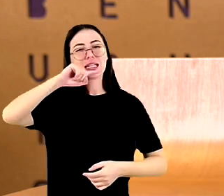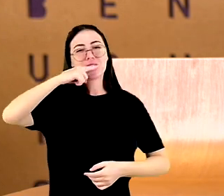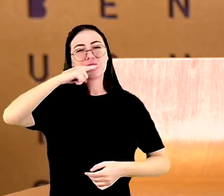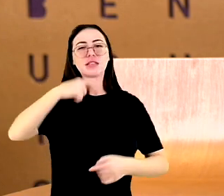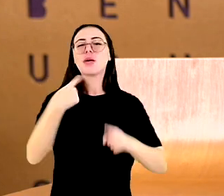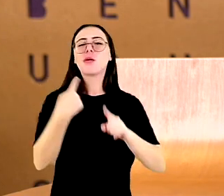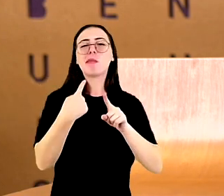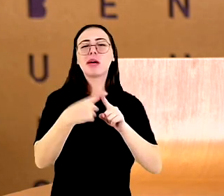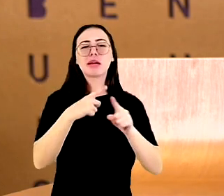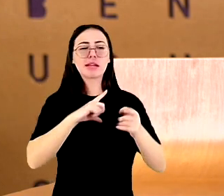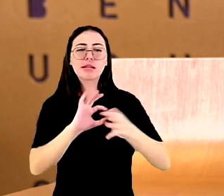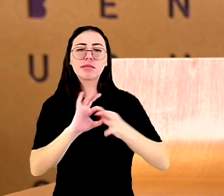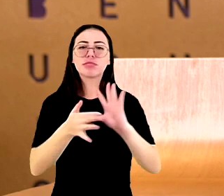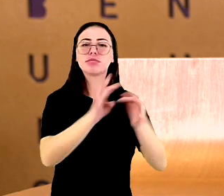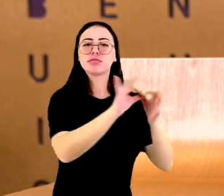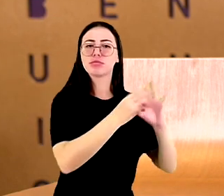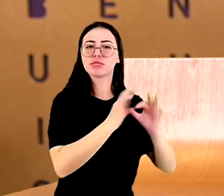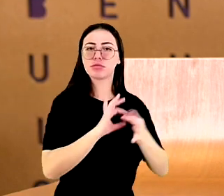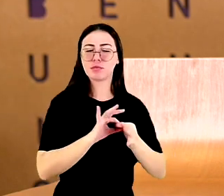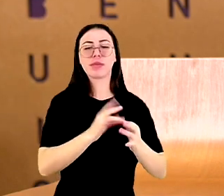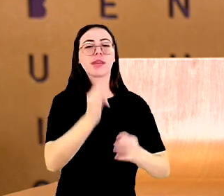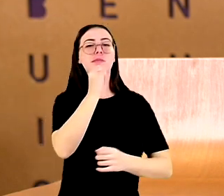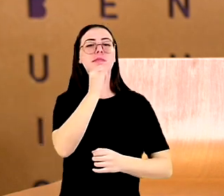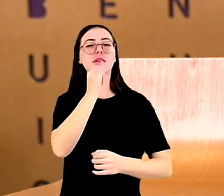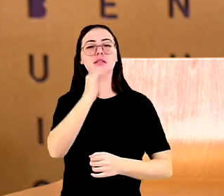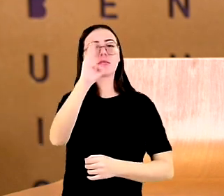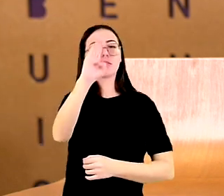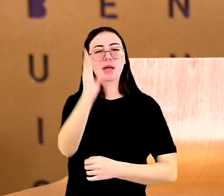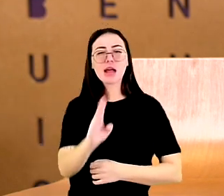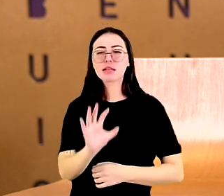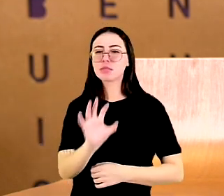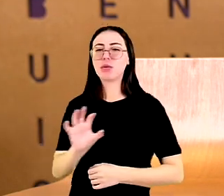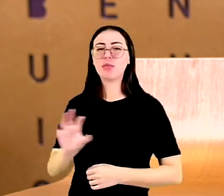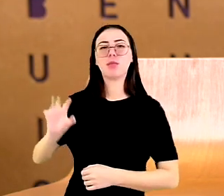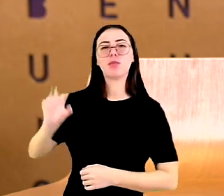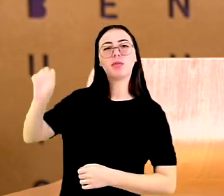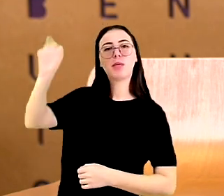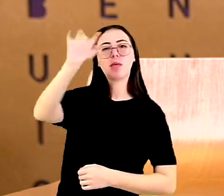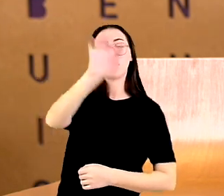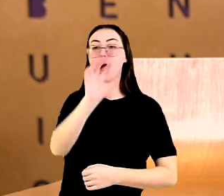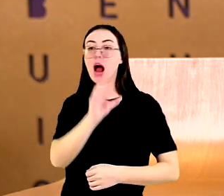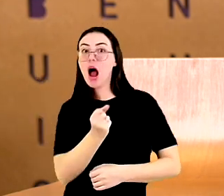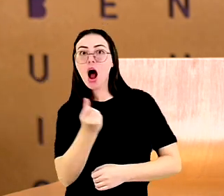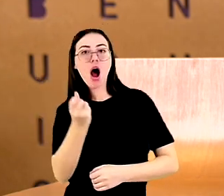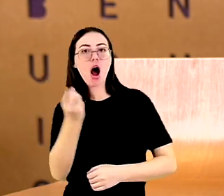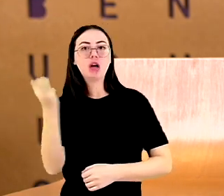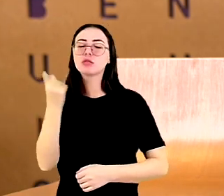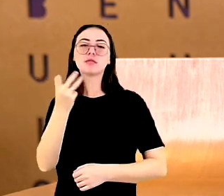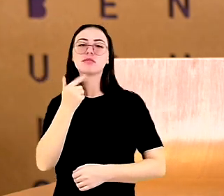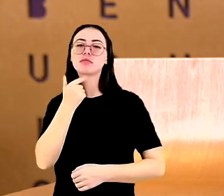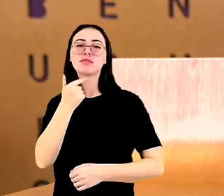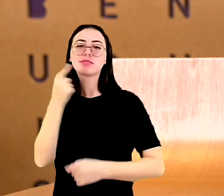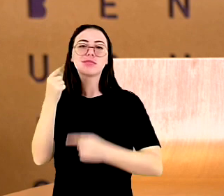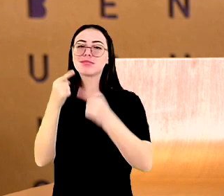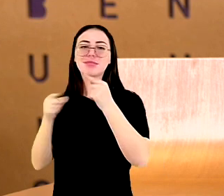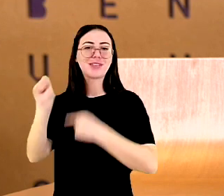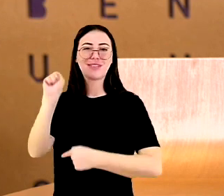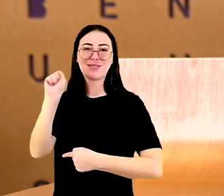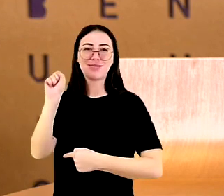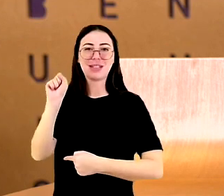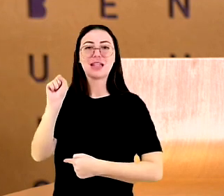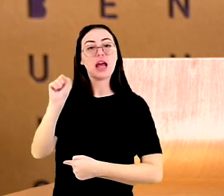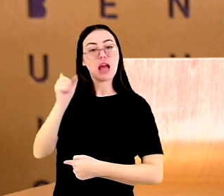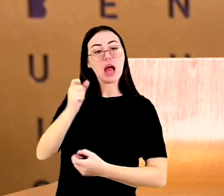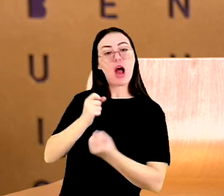for para regiões mais remotas do país, não roda. Né? Então, a gente vem participando até de grupos